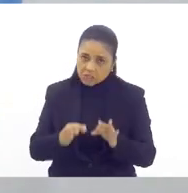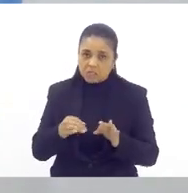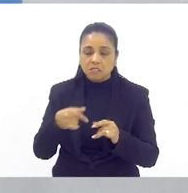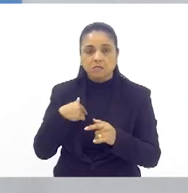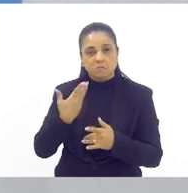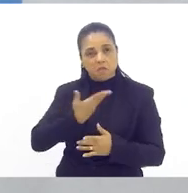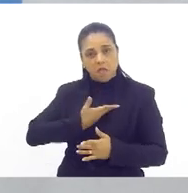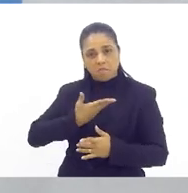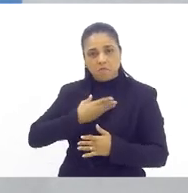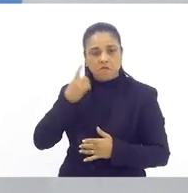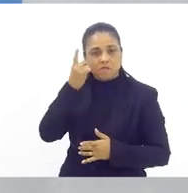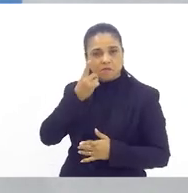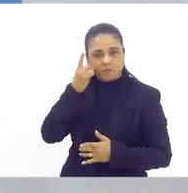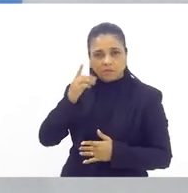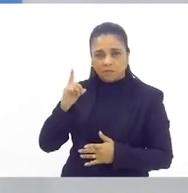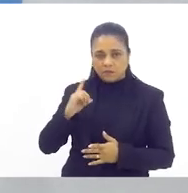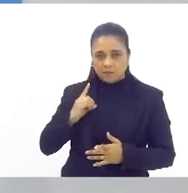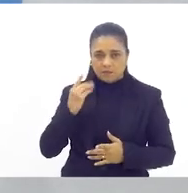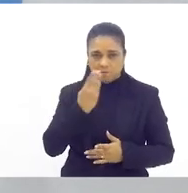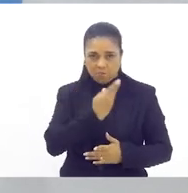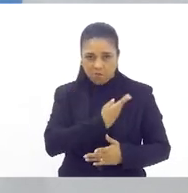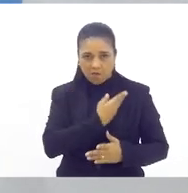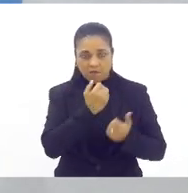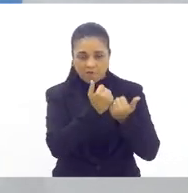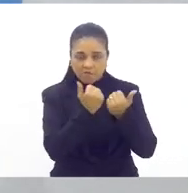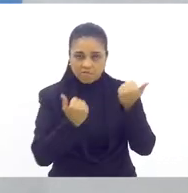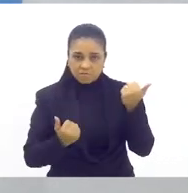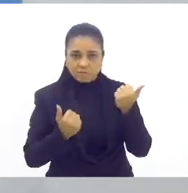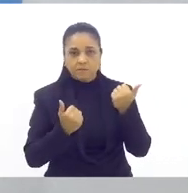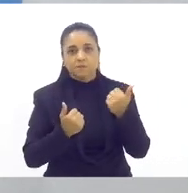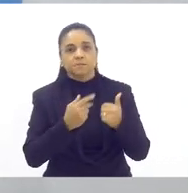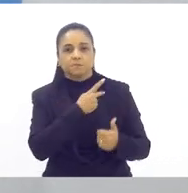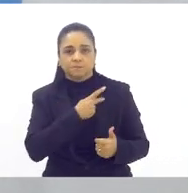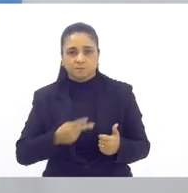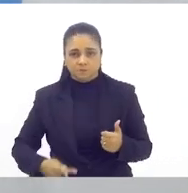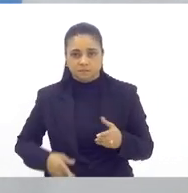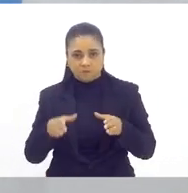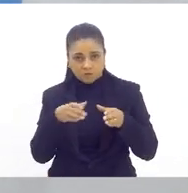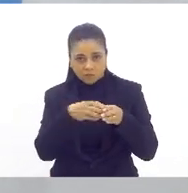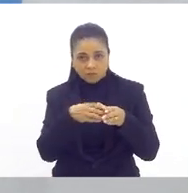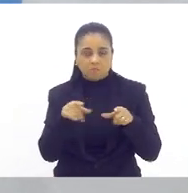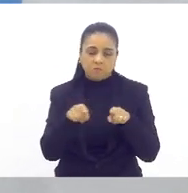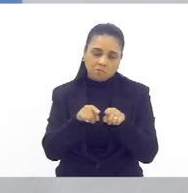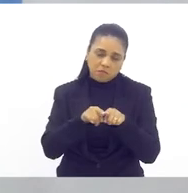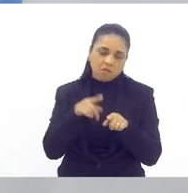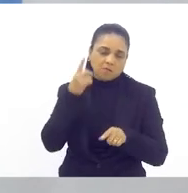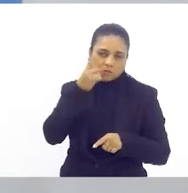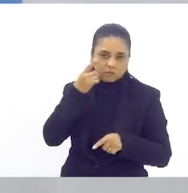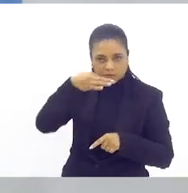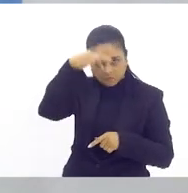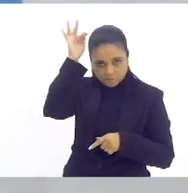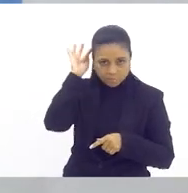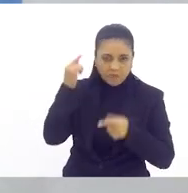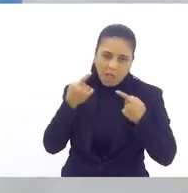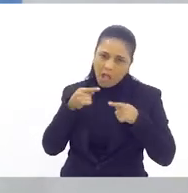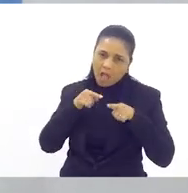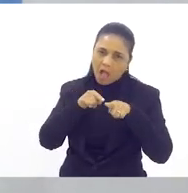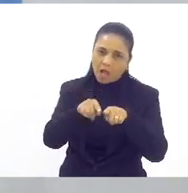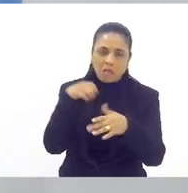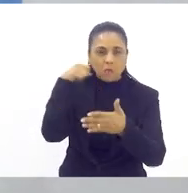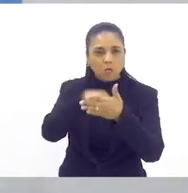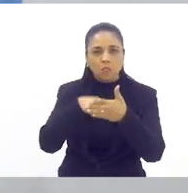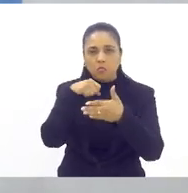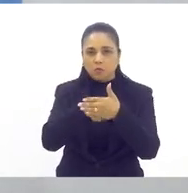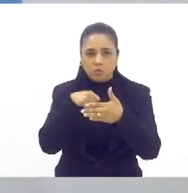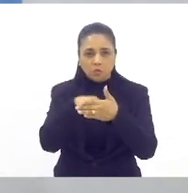minha colega é deputada Dani Bauer vice-presidente dessa comissão assim como Deputado Flávio serafini né um aliado nessa luta há